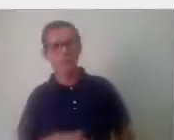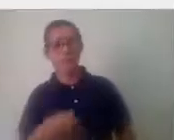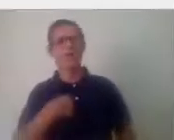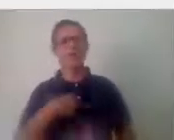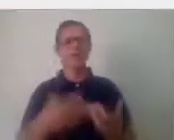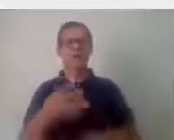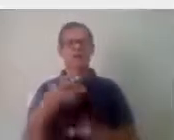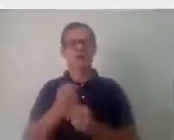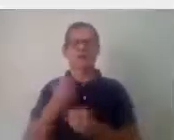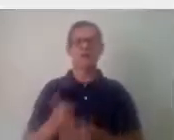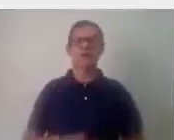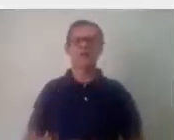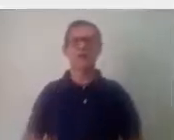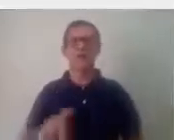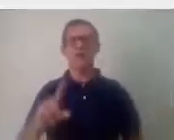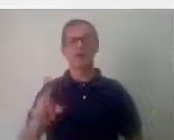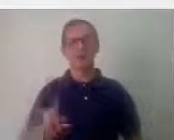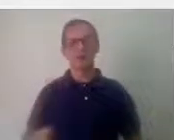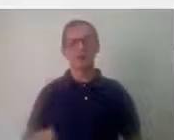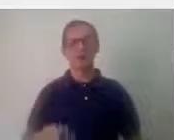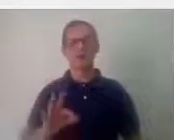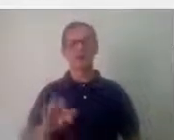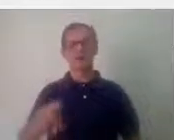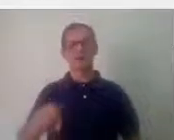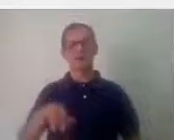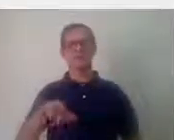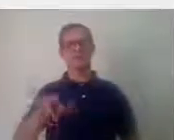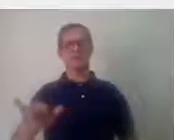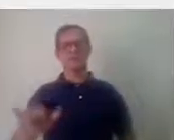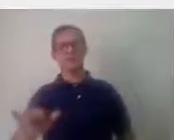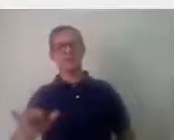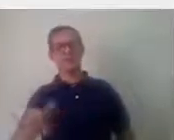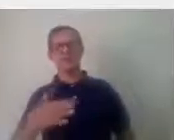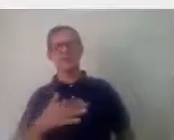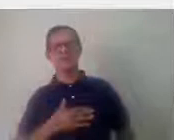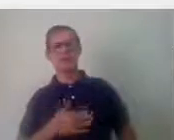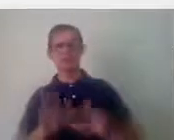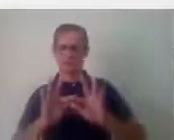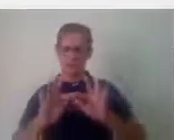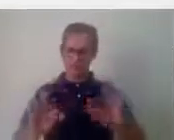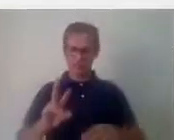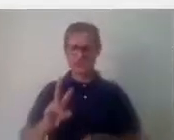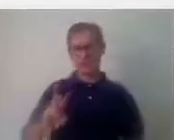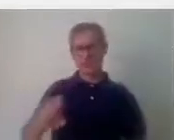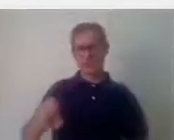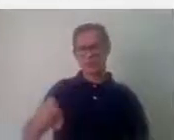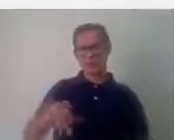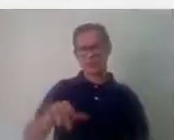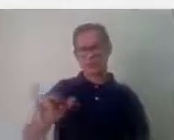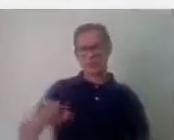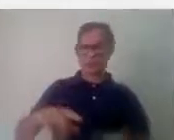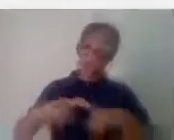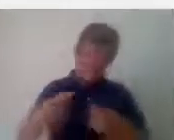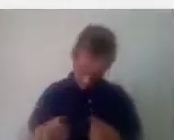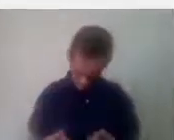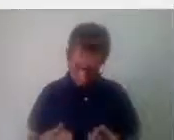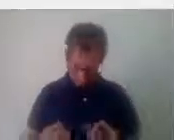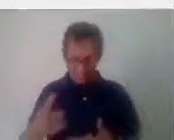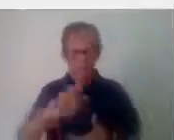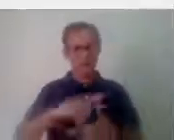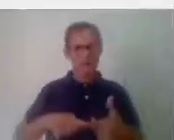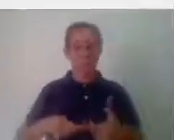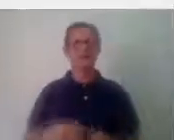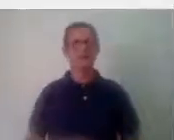quero calcular a integral de f de xy da minha função 2xy sobre